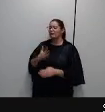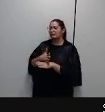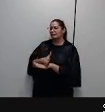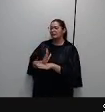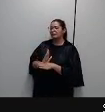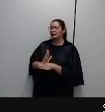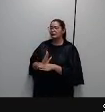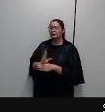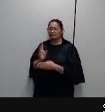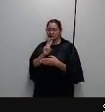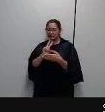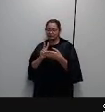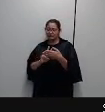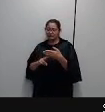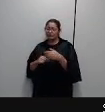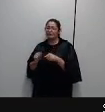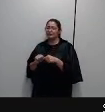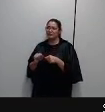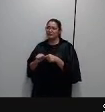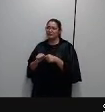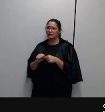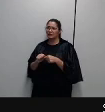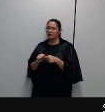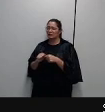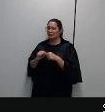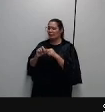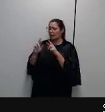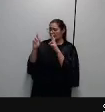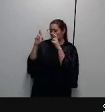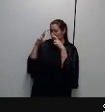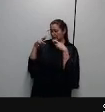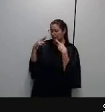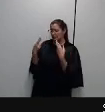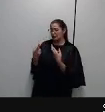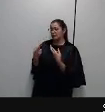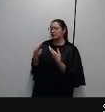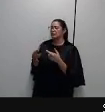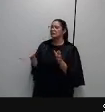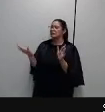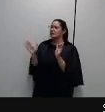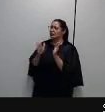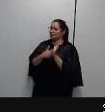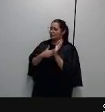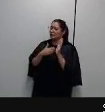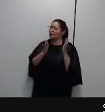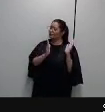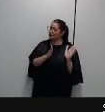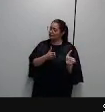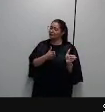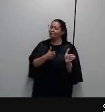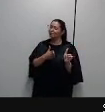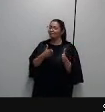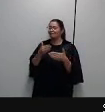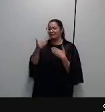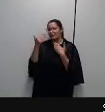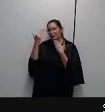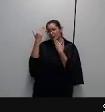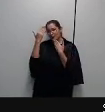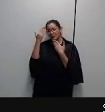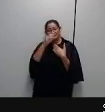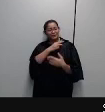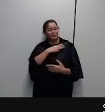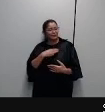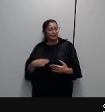sem fazer uma reanálise da prova Agradeço ao menisco ferramenta colocação aqui dessa frase